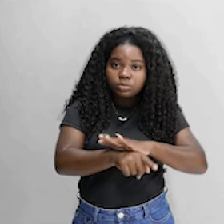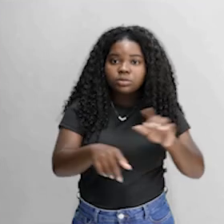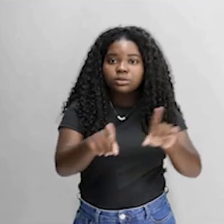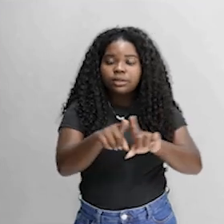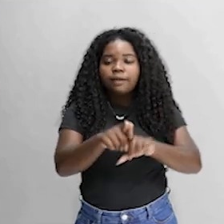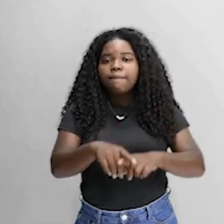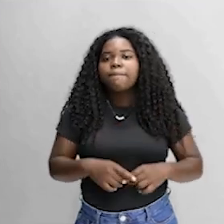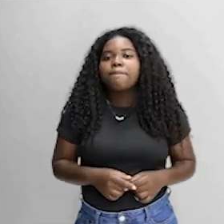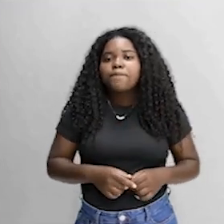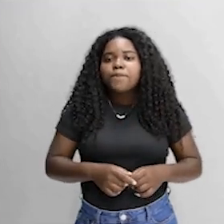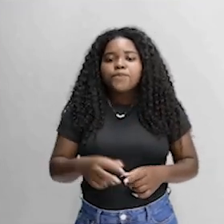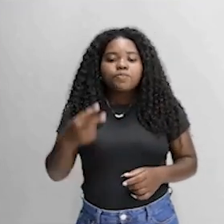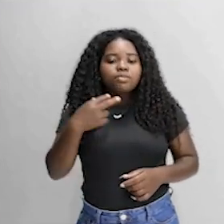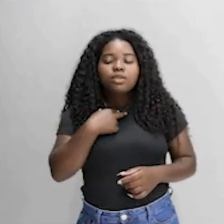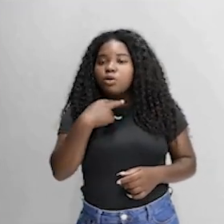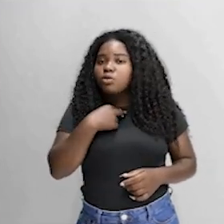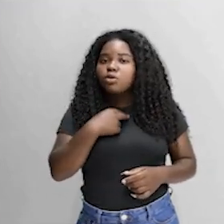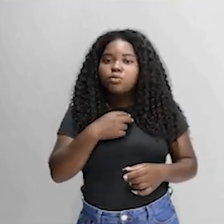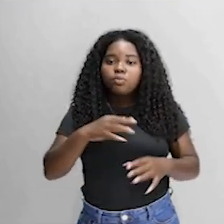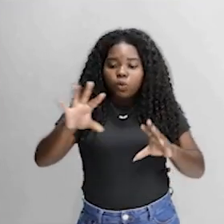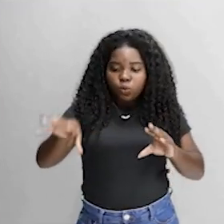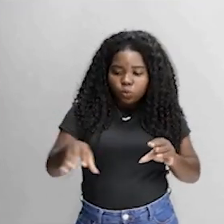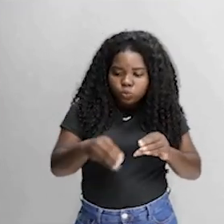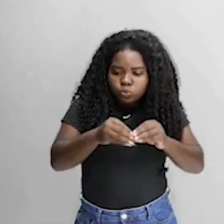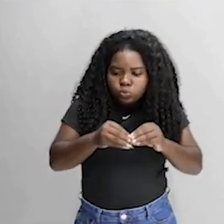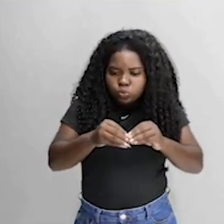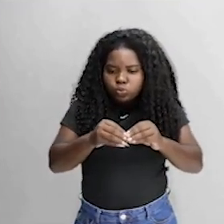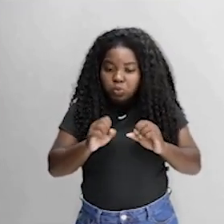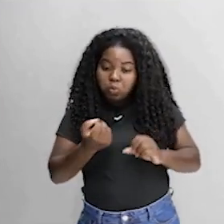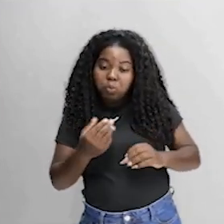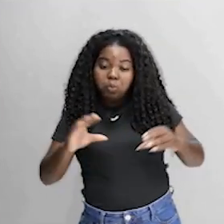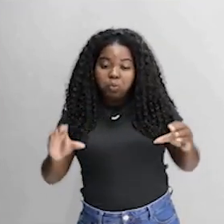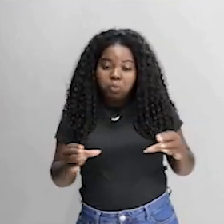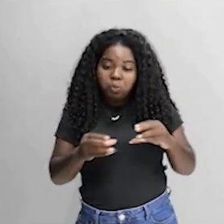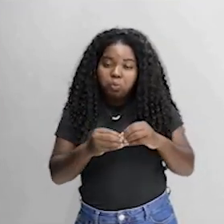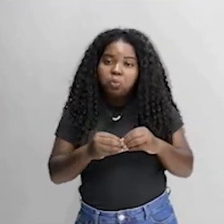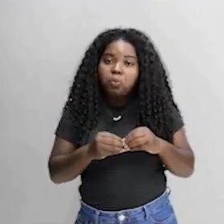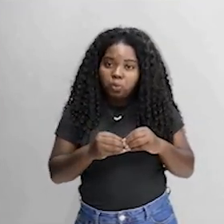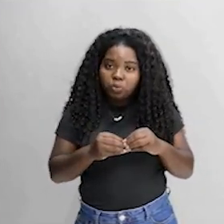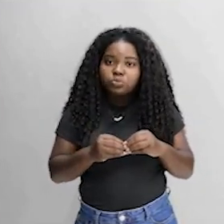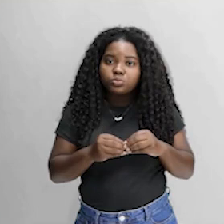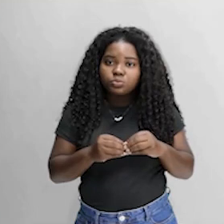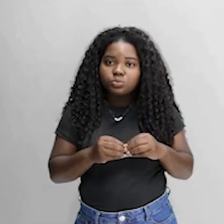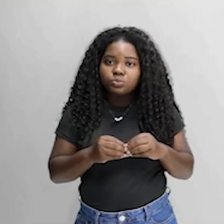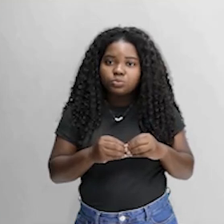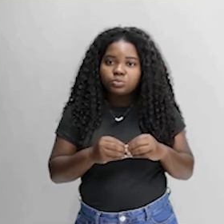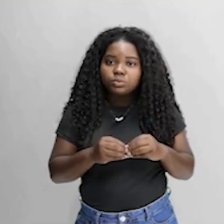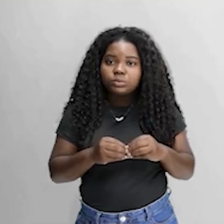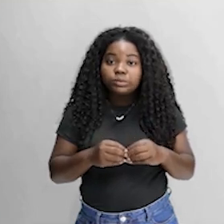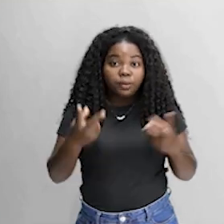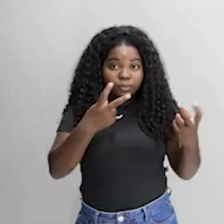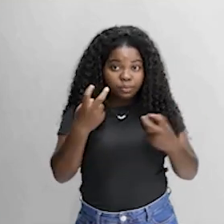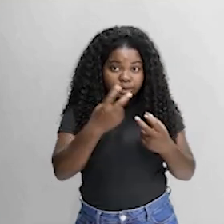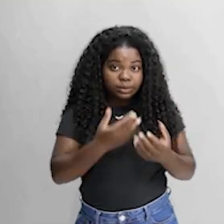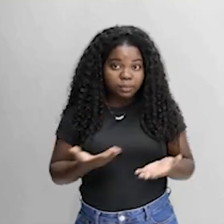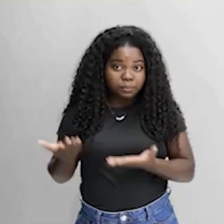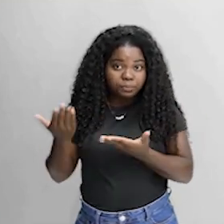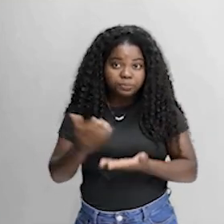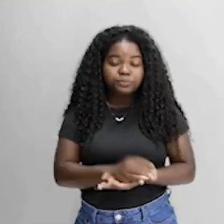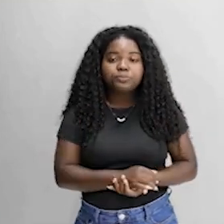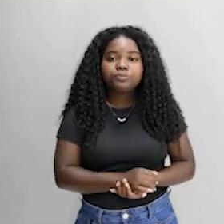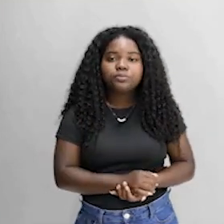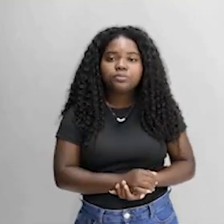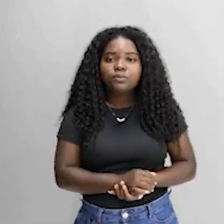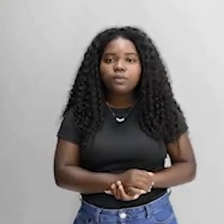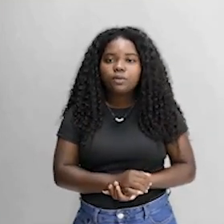ó, botar em azul aqui até para você destacar, que agora nós vamos mexer muito com essa conclusão. Olha essa conclusão bem aqui. Nesta